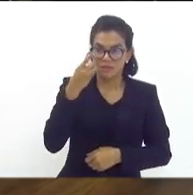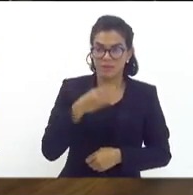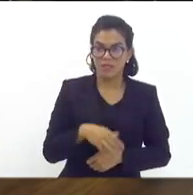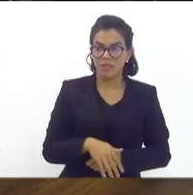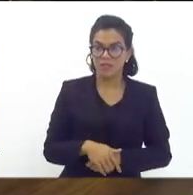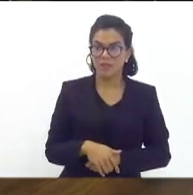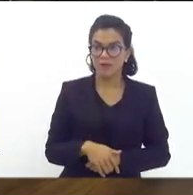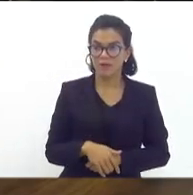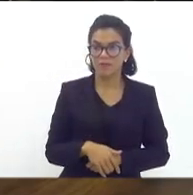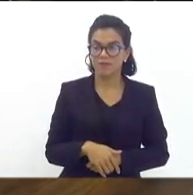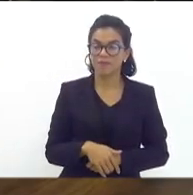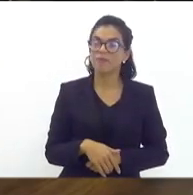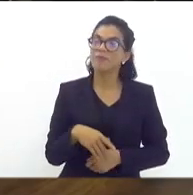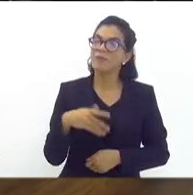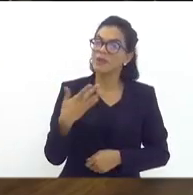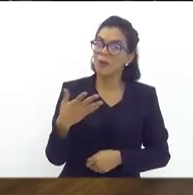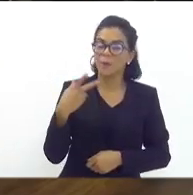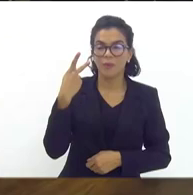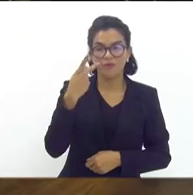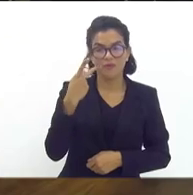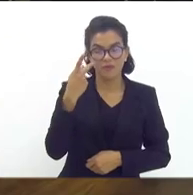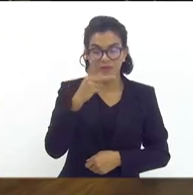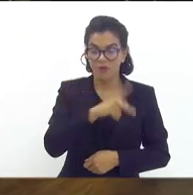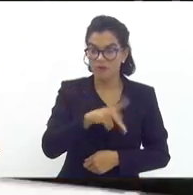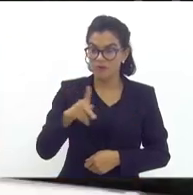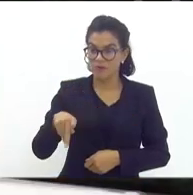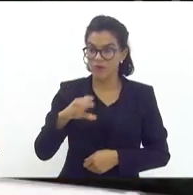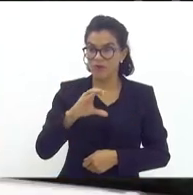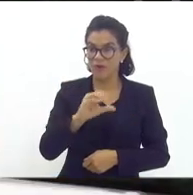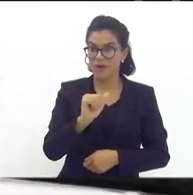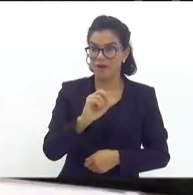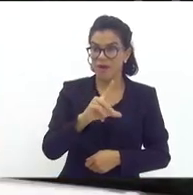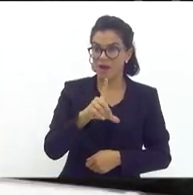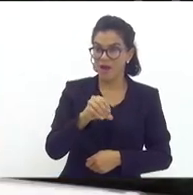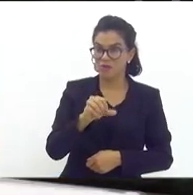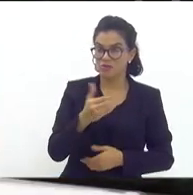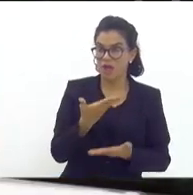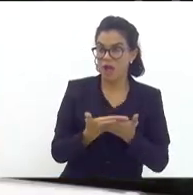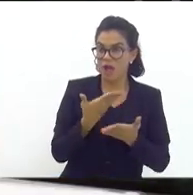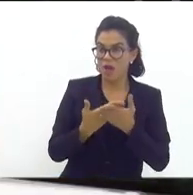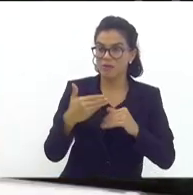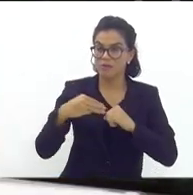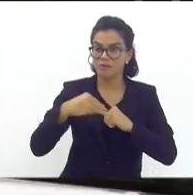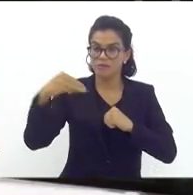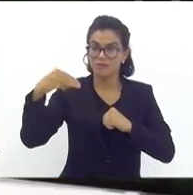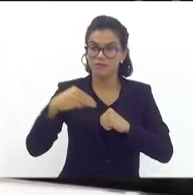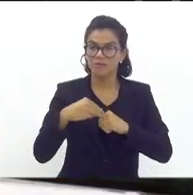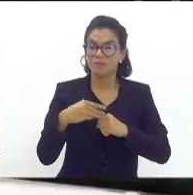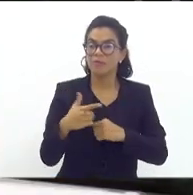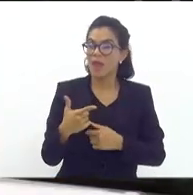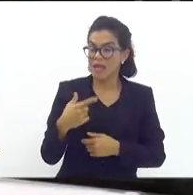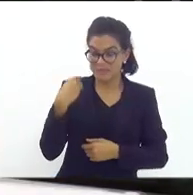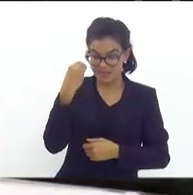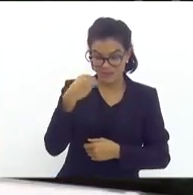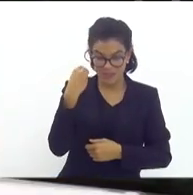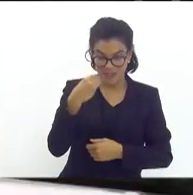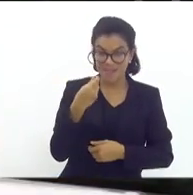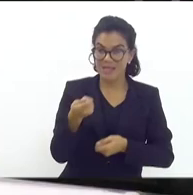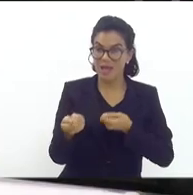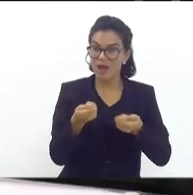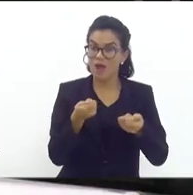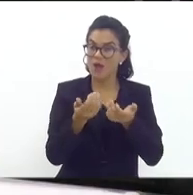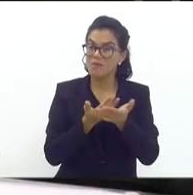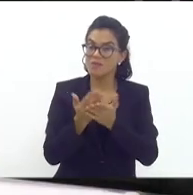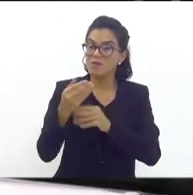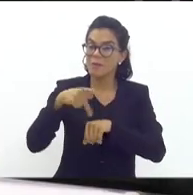e o Professor Carlos Pereira eu tô lembrando das minhas aulas lá no mestrado ele mostrou que essa experiência regulatória começou nos